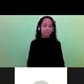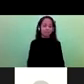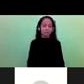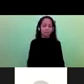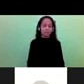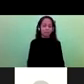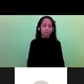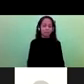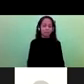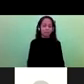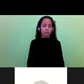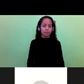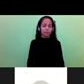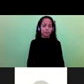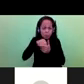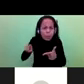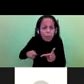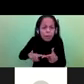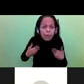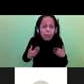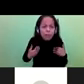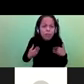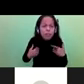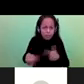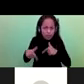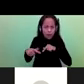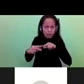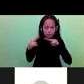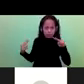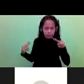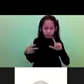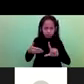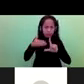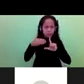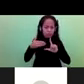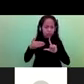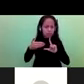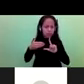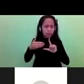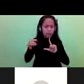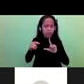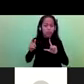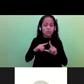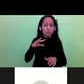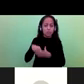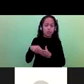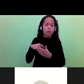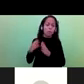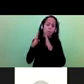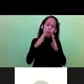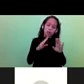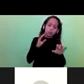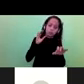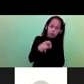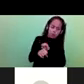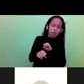Há problemas no meu no trabalho remoto? No meu processo de formação, no